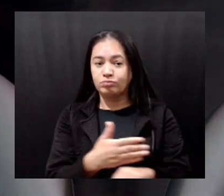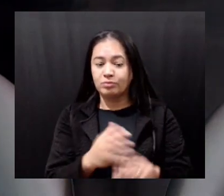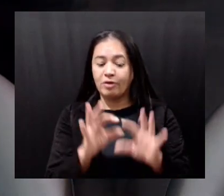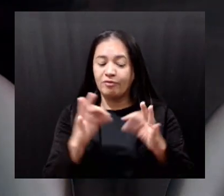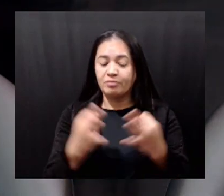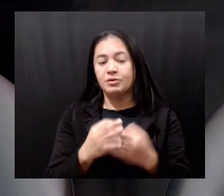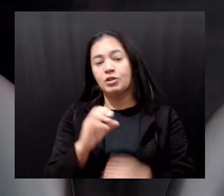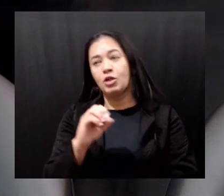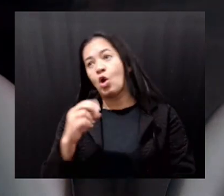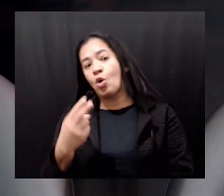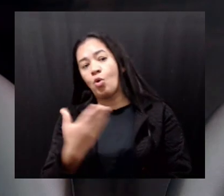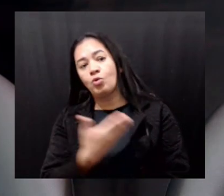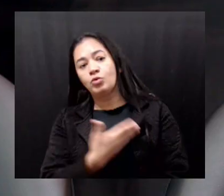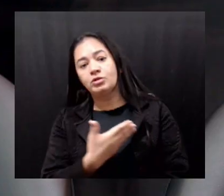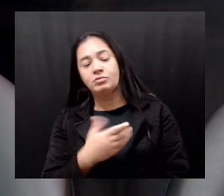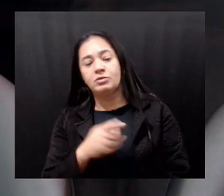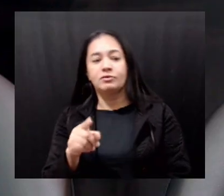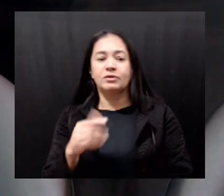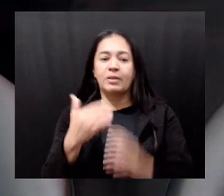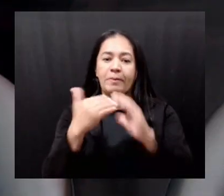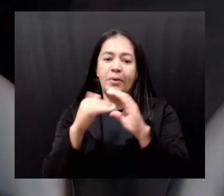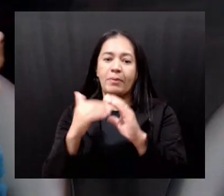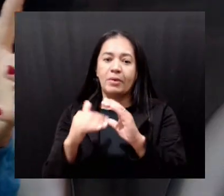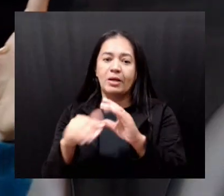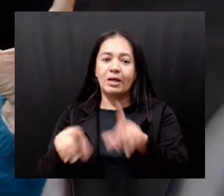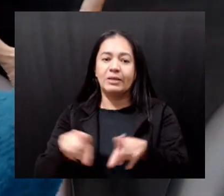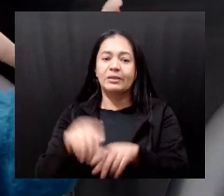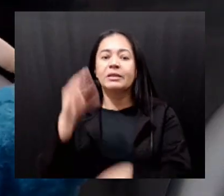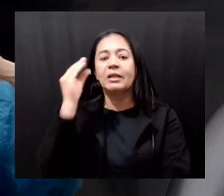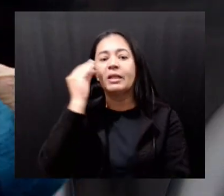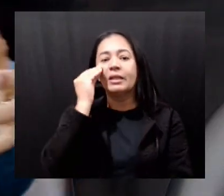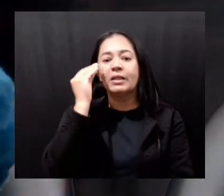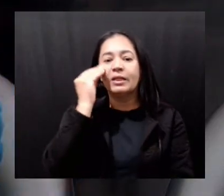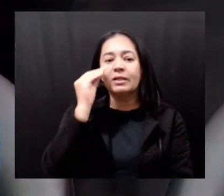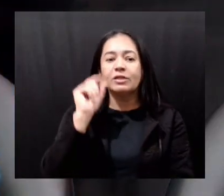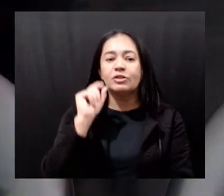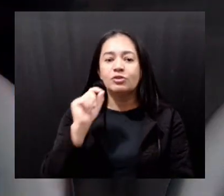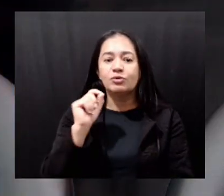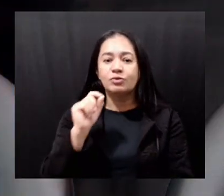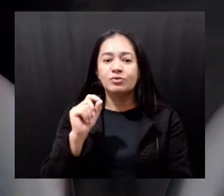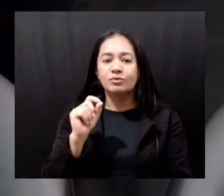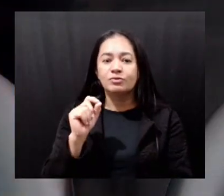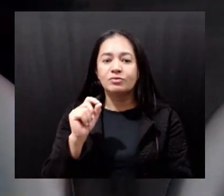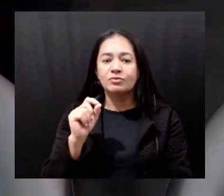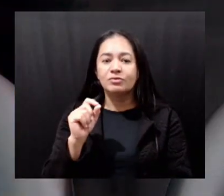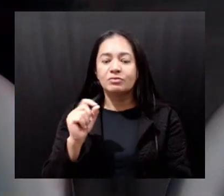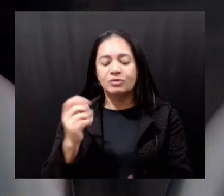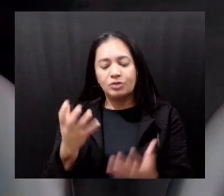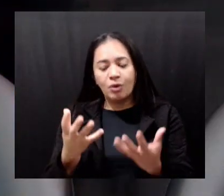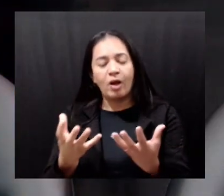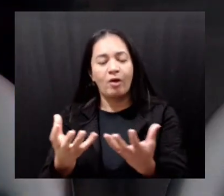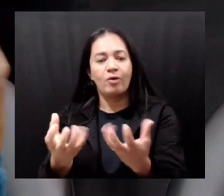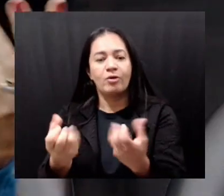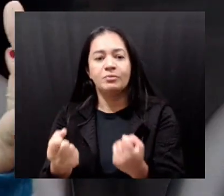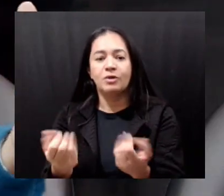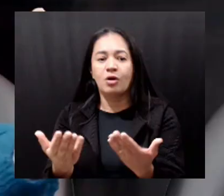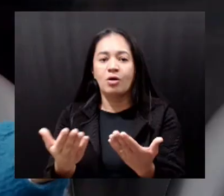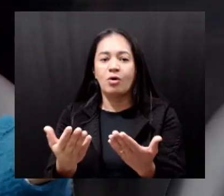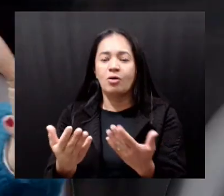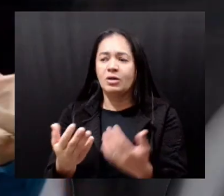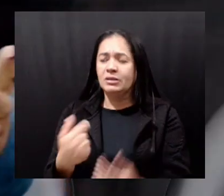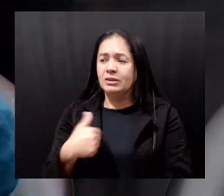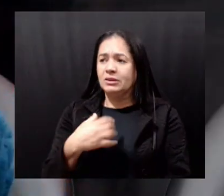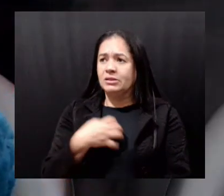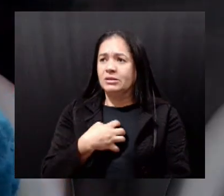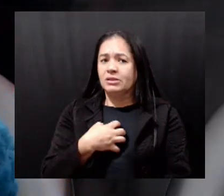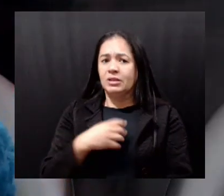e você faz isso até numa tentativa de ter um acolhimento, né? Falar, olha, me impactou, será que eu